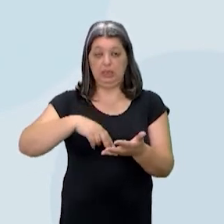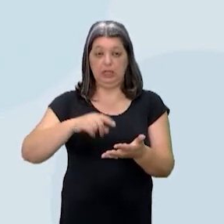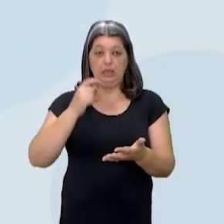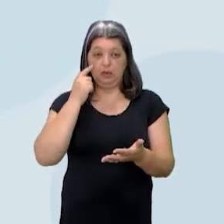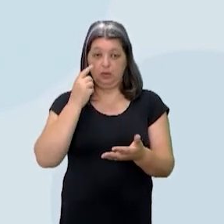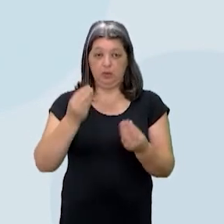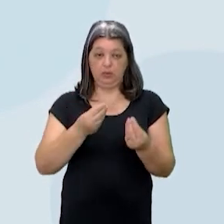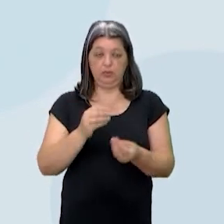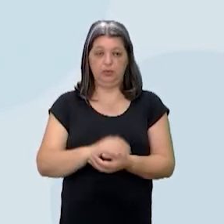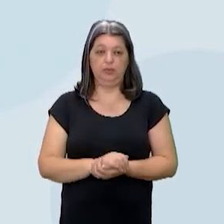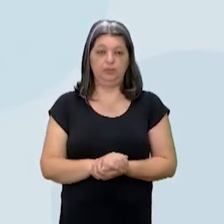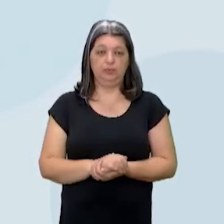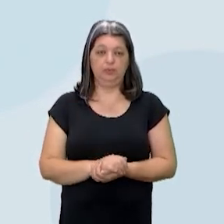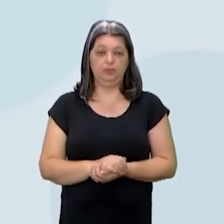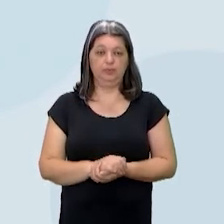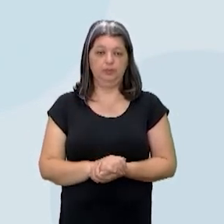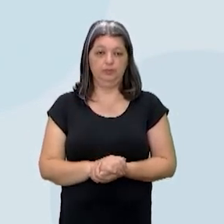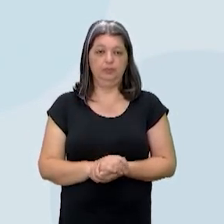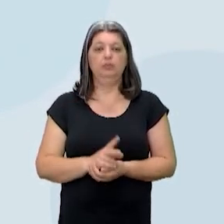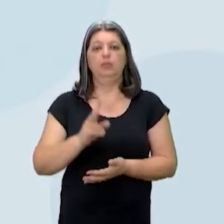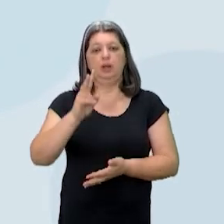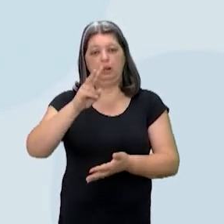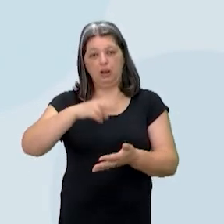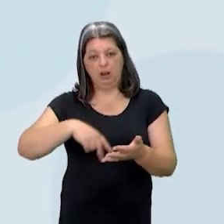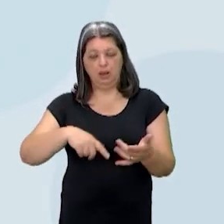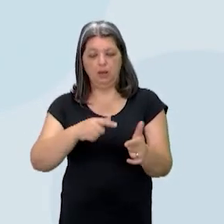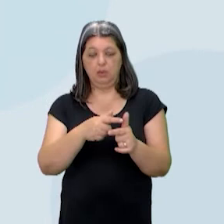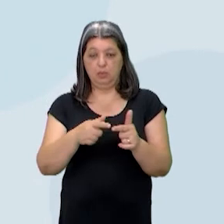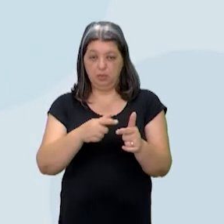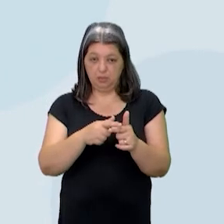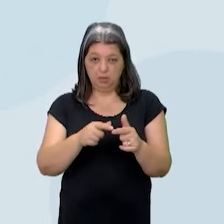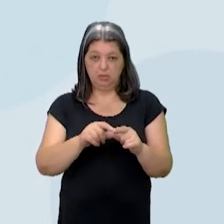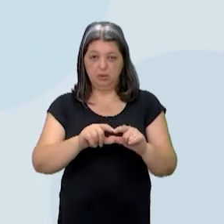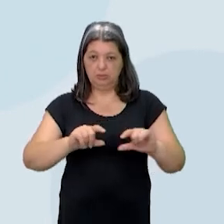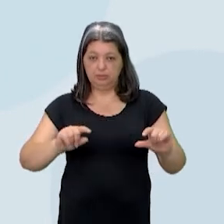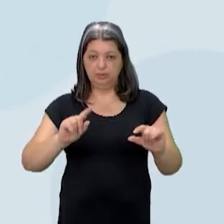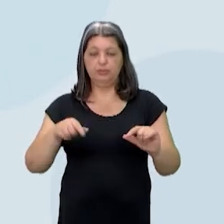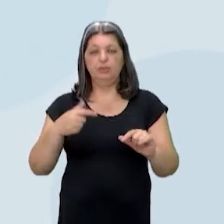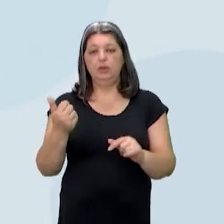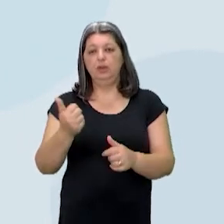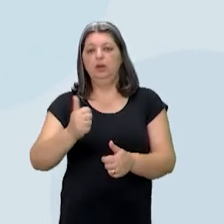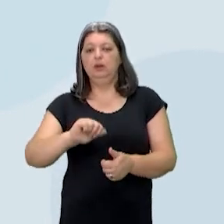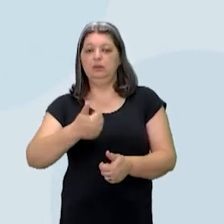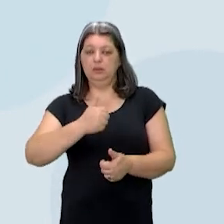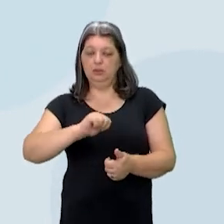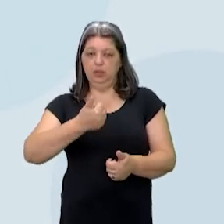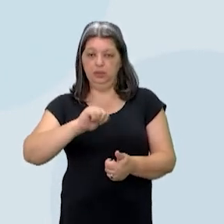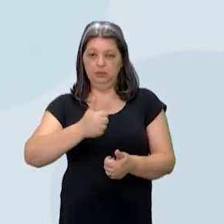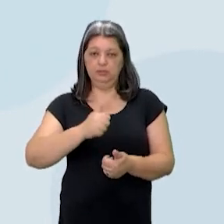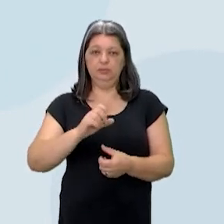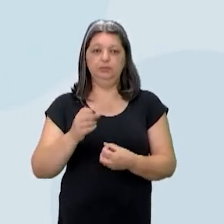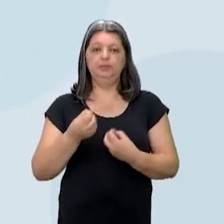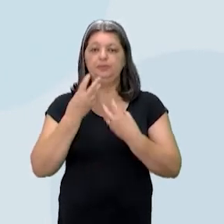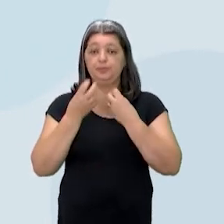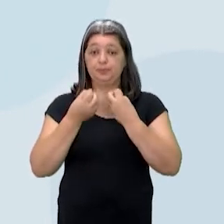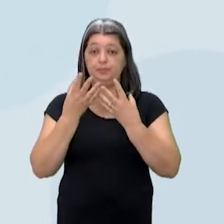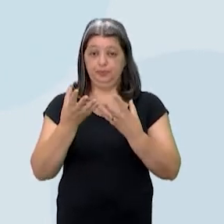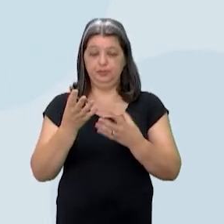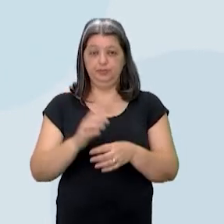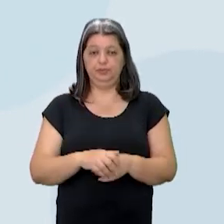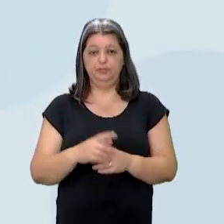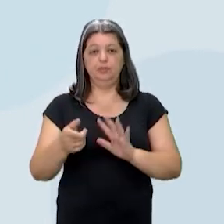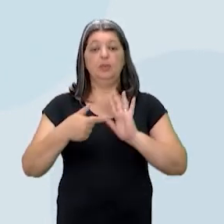para vocês, ó. Tá assim. Leia o problema a seguir e analise os dados. Dados são aquelas coisas que